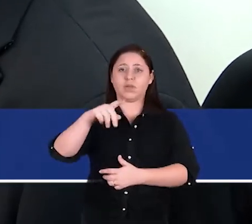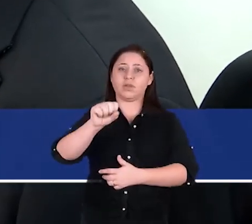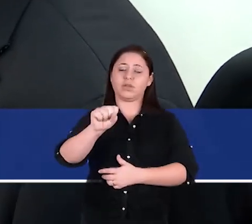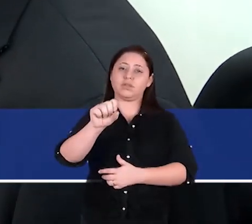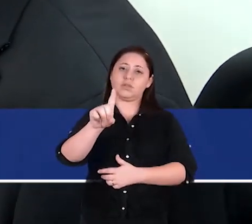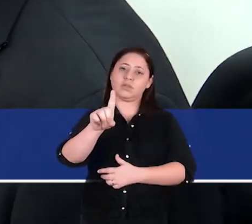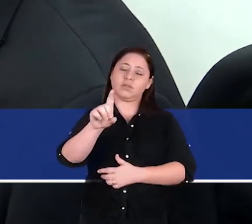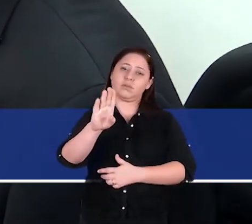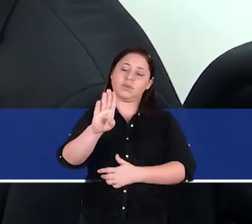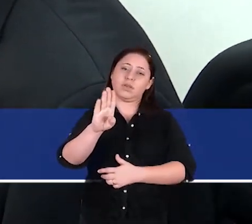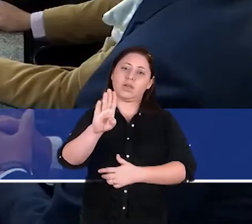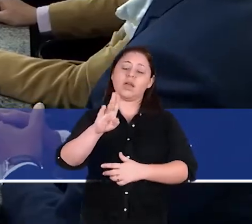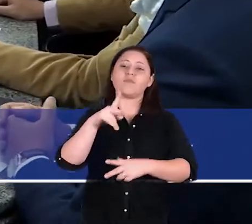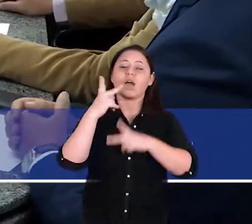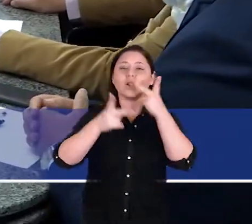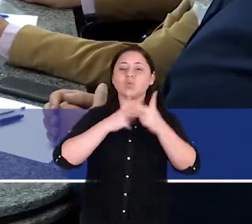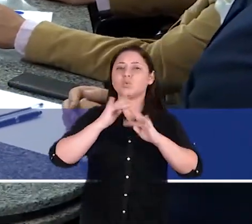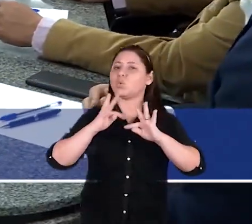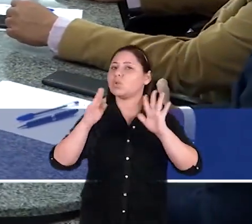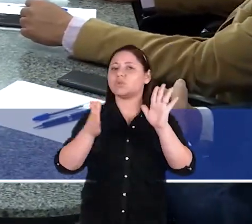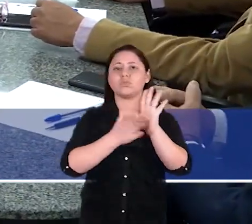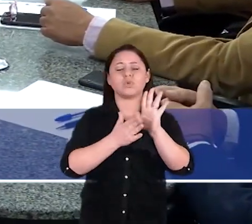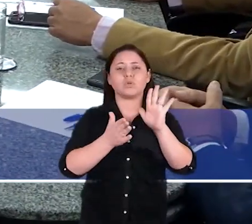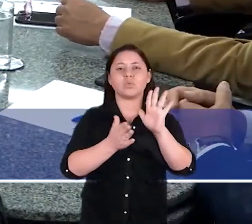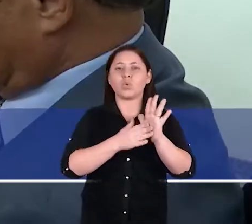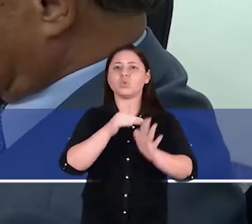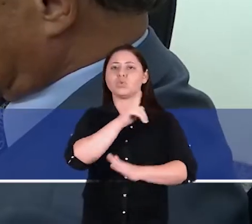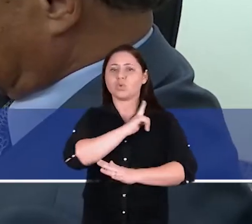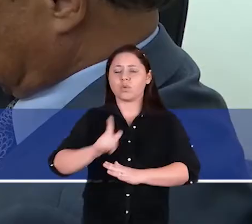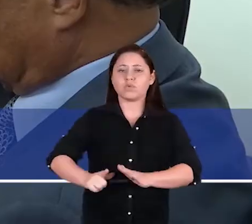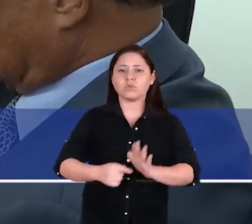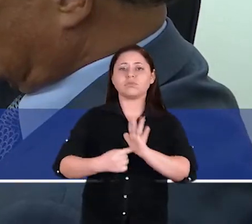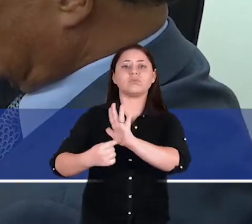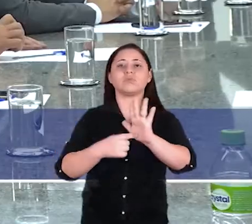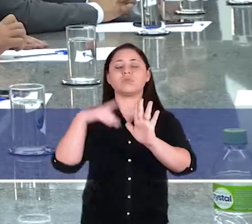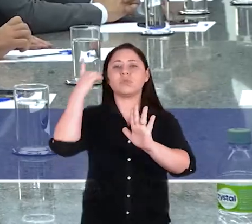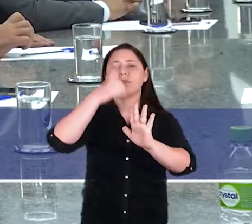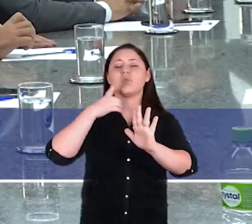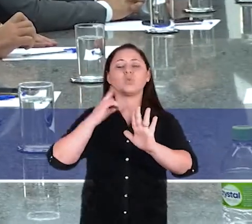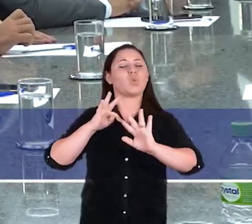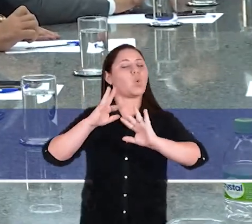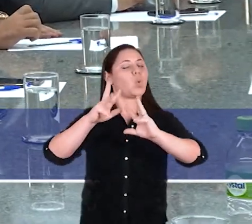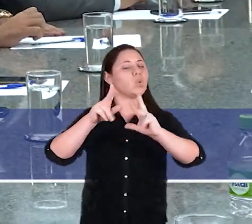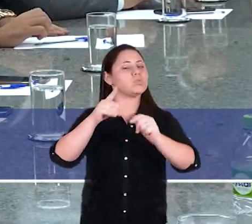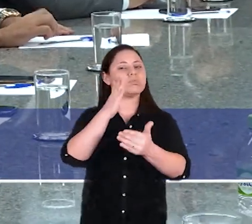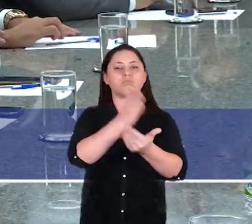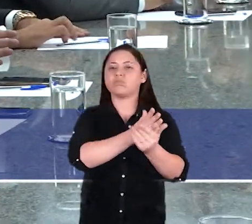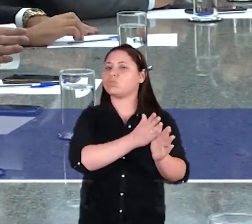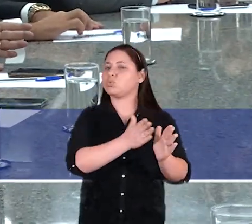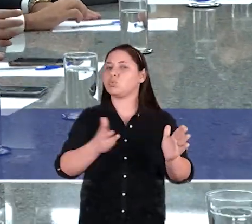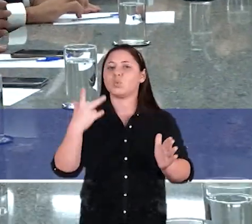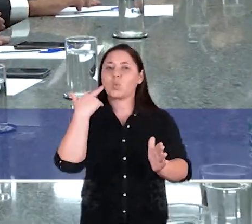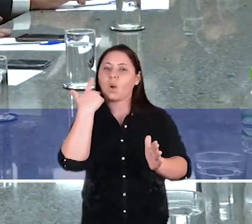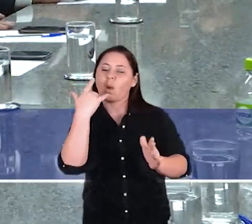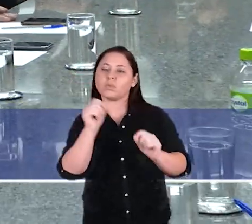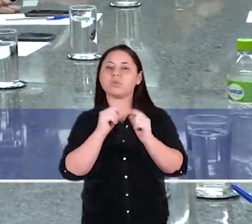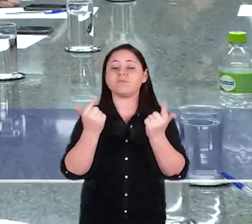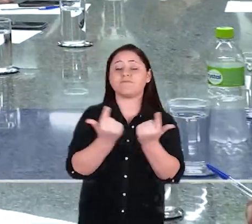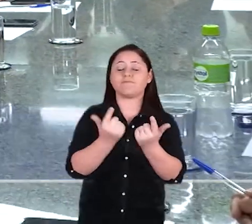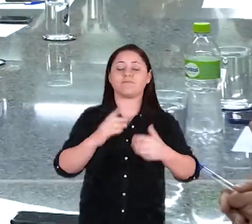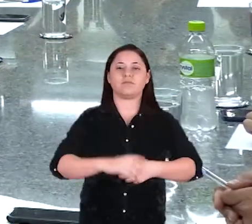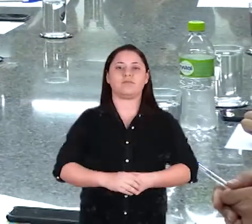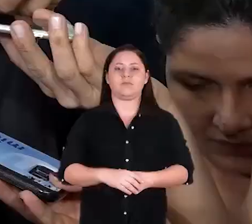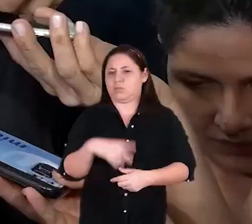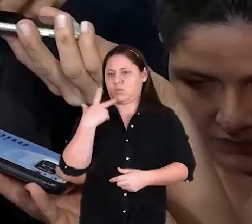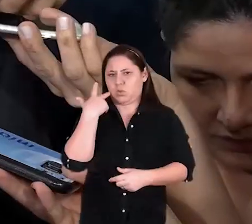Paulo Correia, do PSDB, assegurou que todas as propostas apresentadas pelo governo aos parlamentares vão tramitar normalmente na